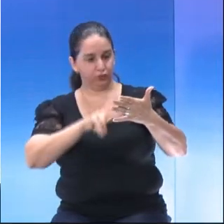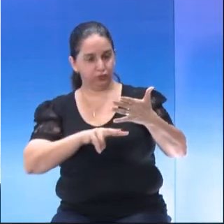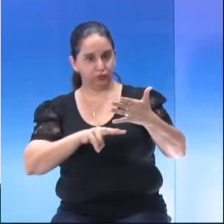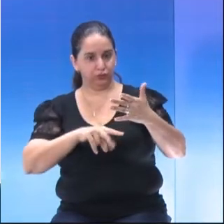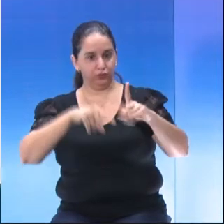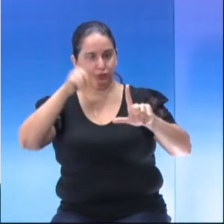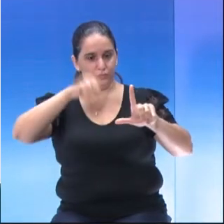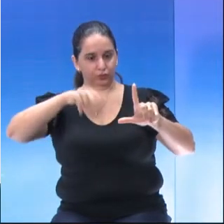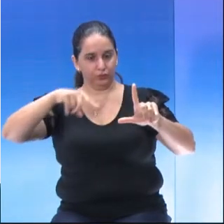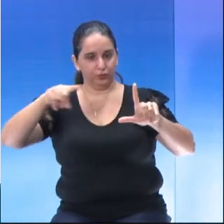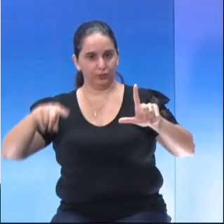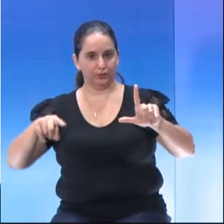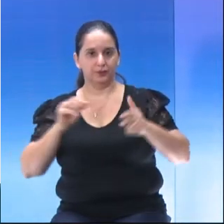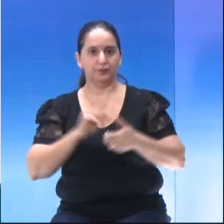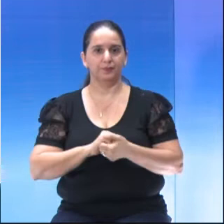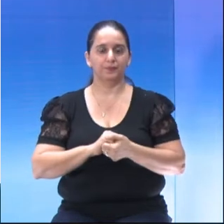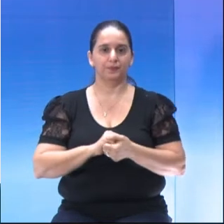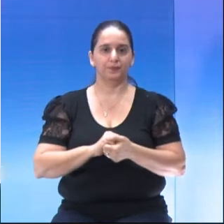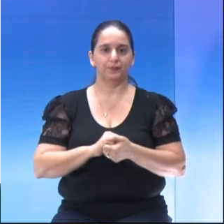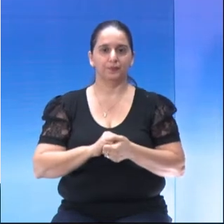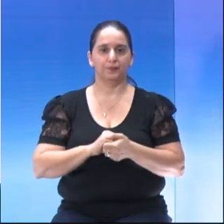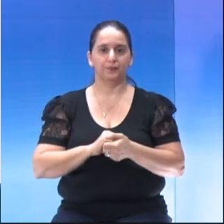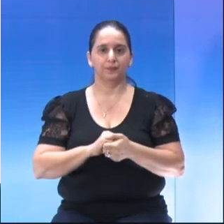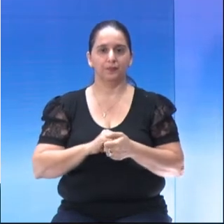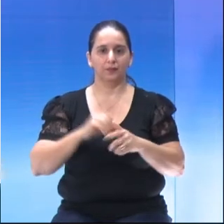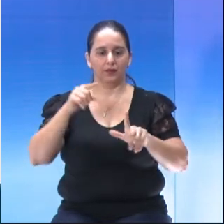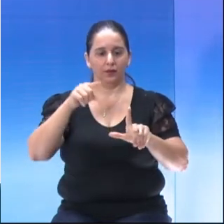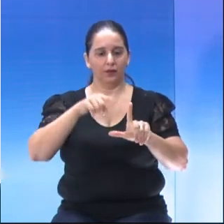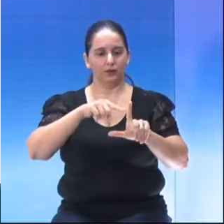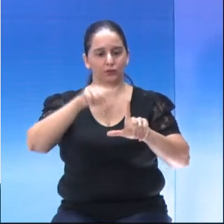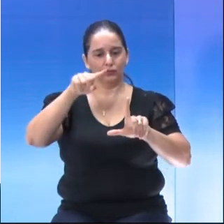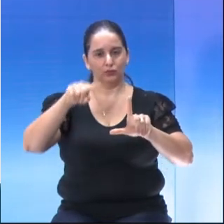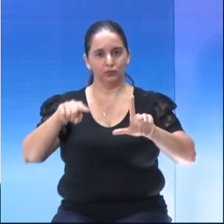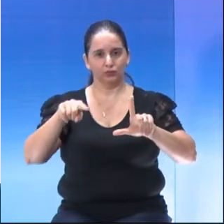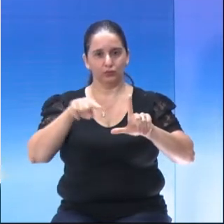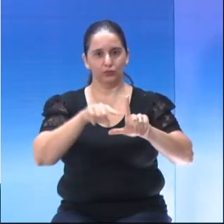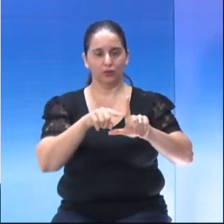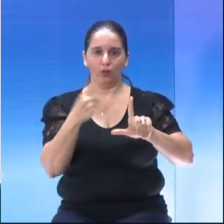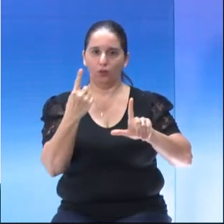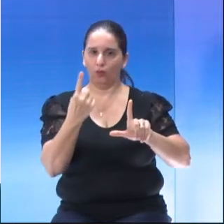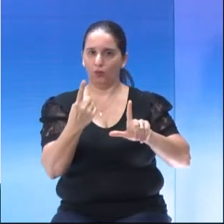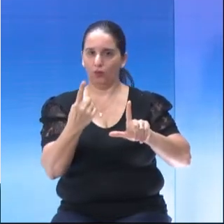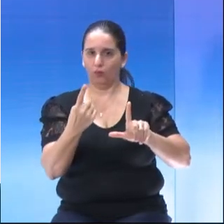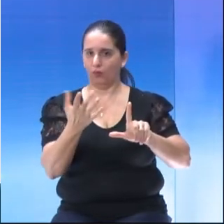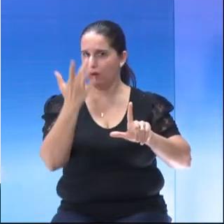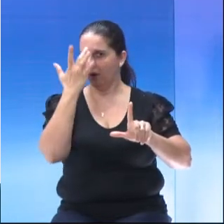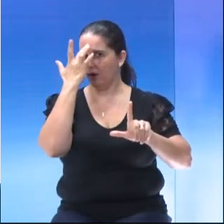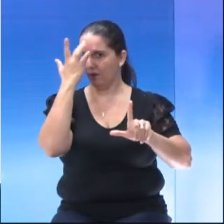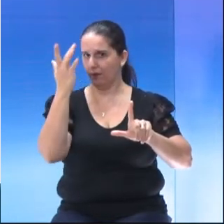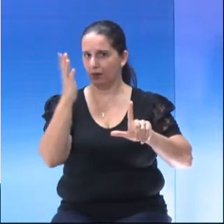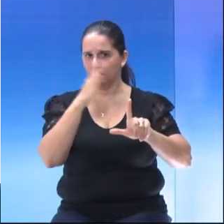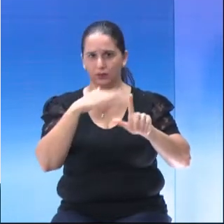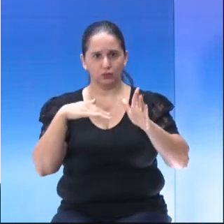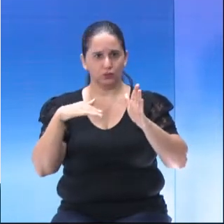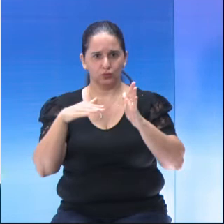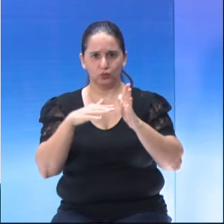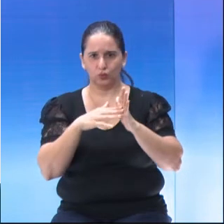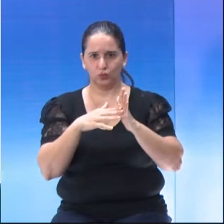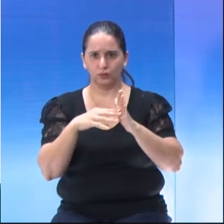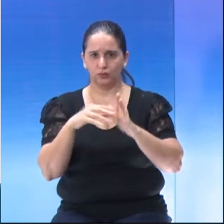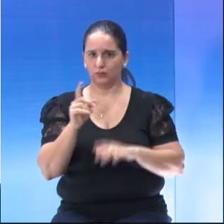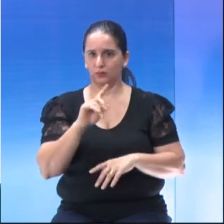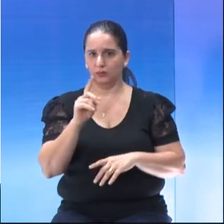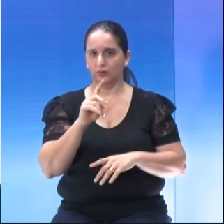ó, o triângulo 1, esse triângulo maior. Aí alguém pode dizer, mas eu não quero esse triângulo todo, eu quero só